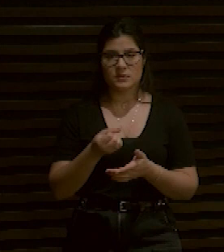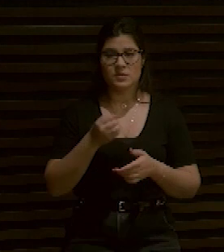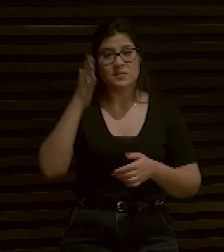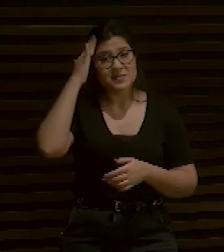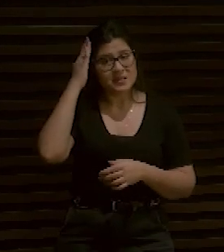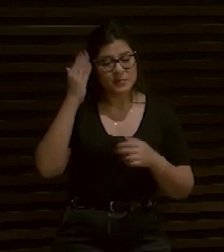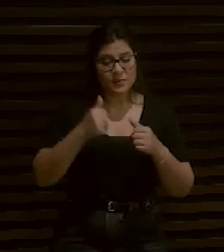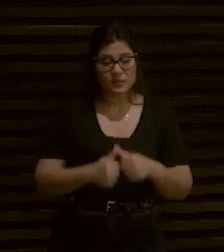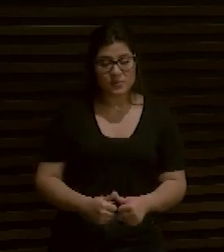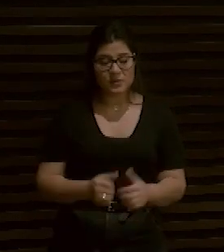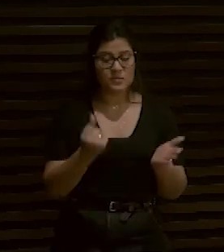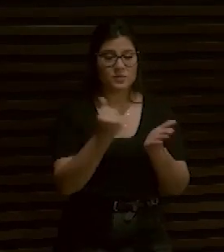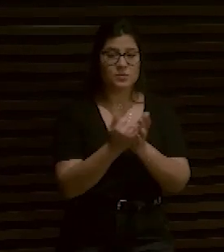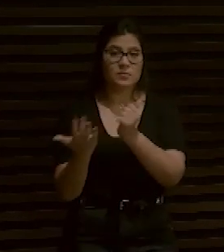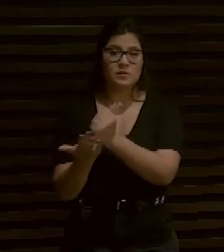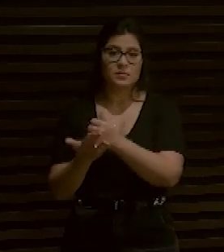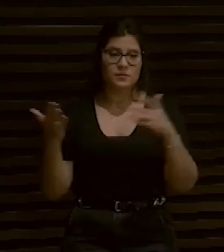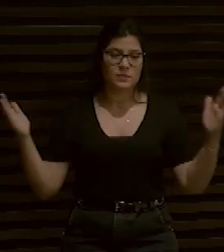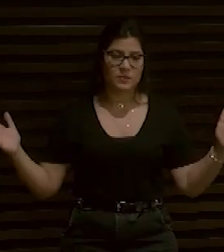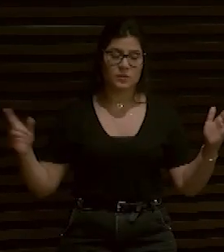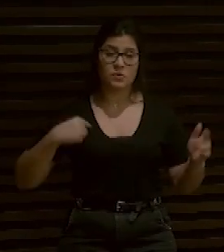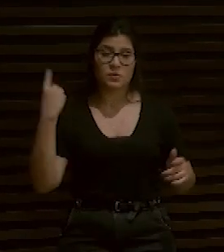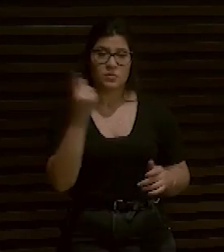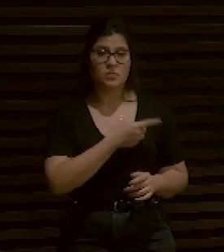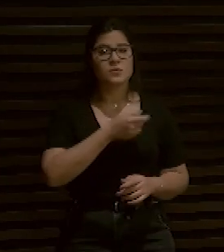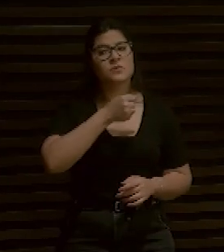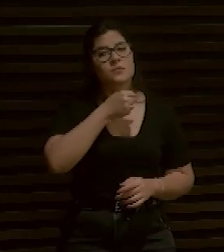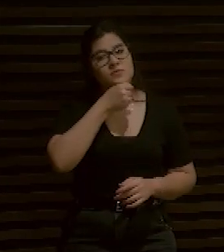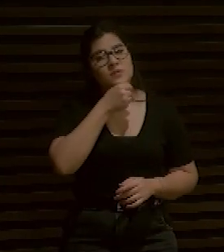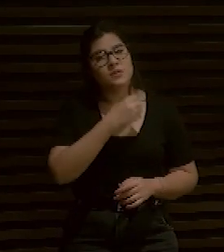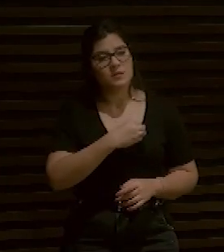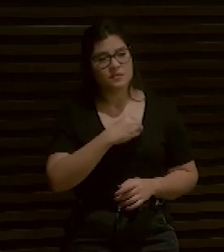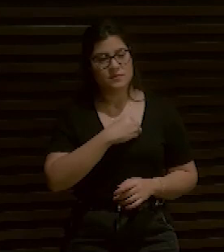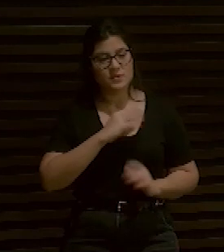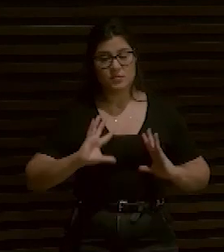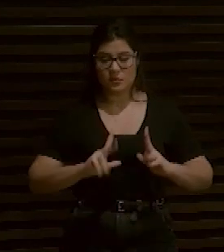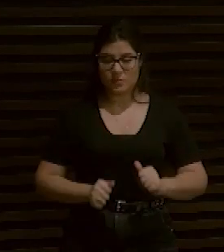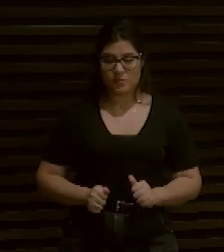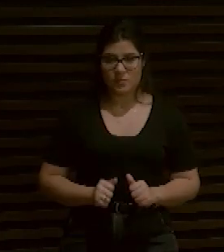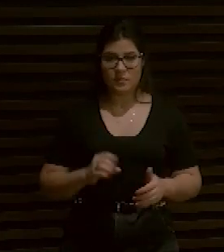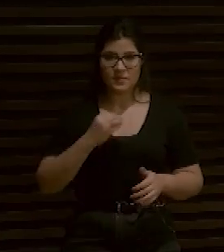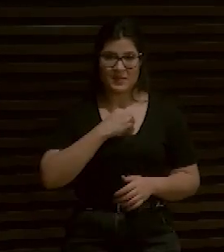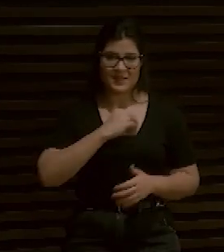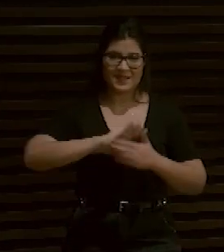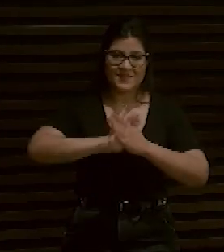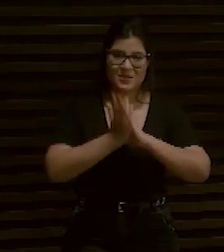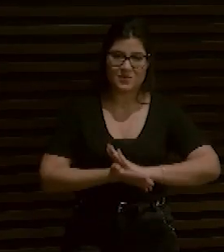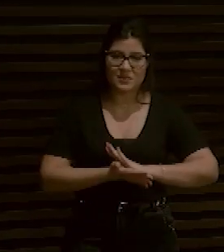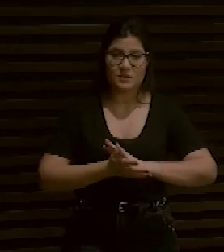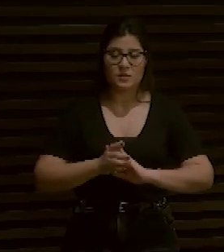sabendo isto, que foi crucificado com ele o nosso velho homem, para que o corpo do pecado seja destruído, e